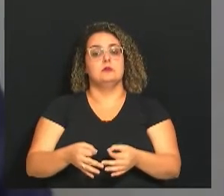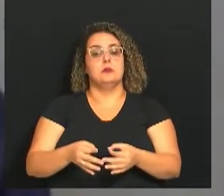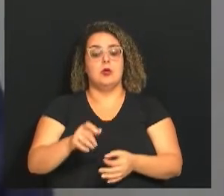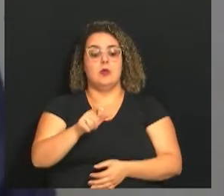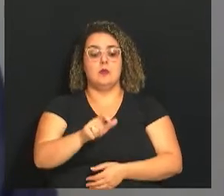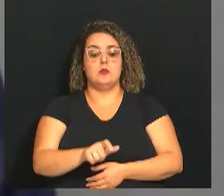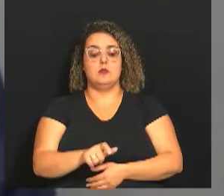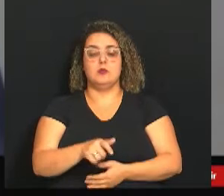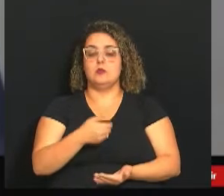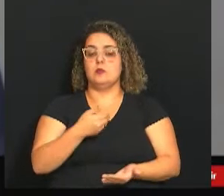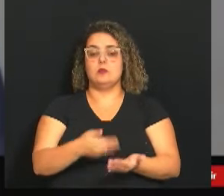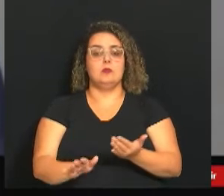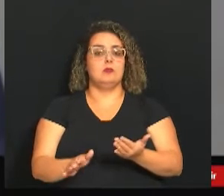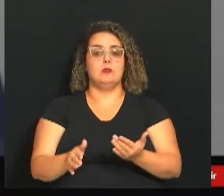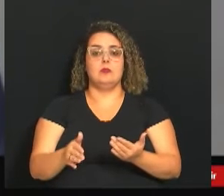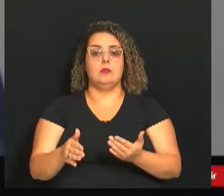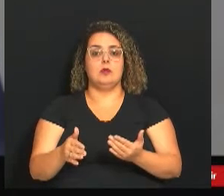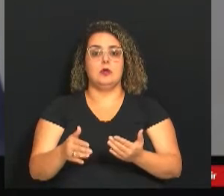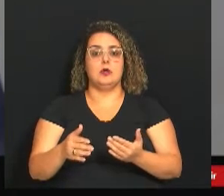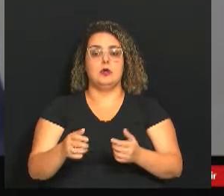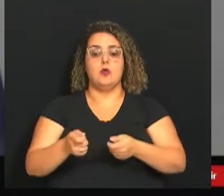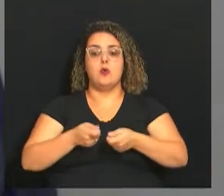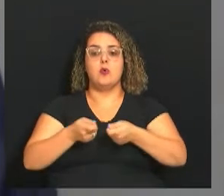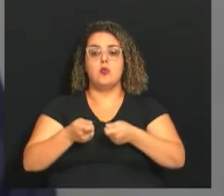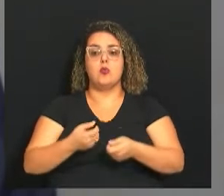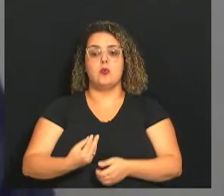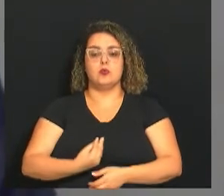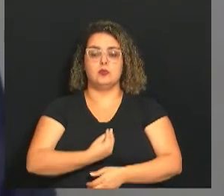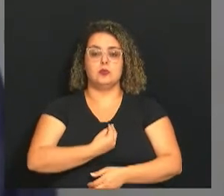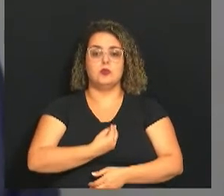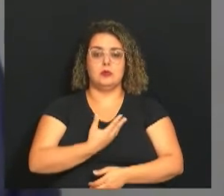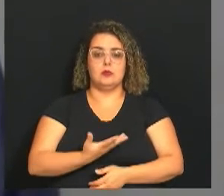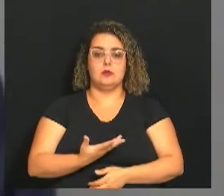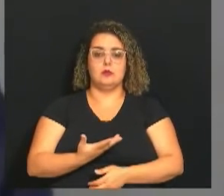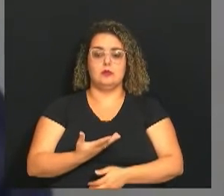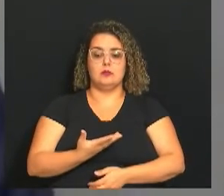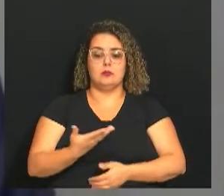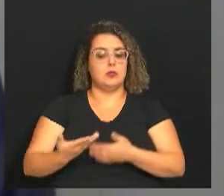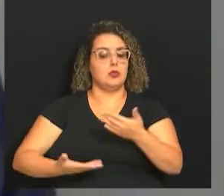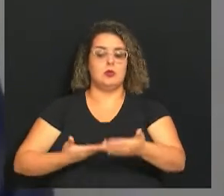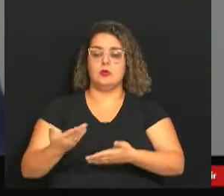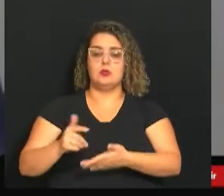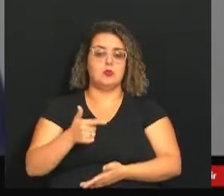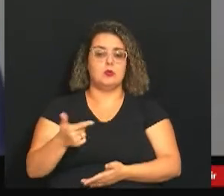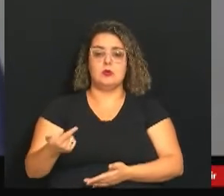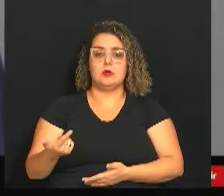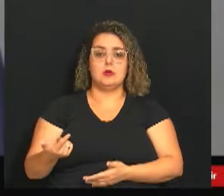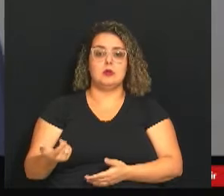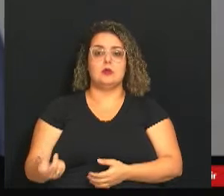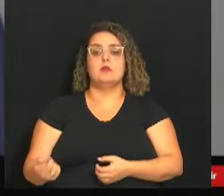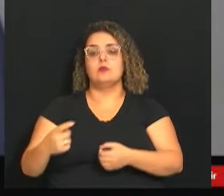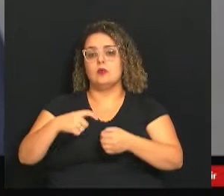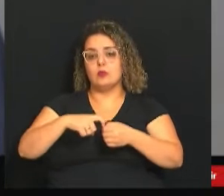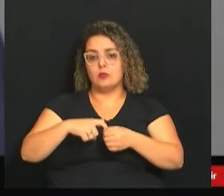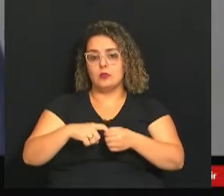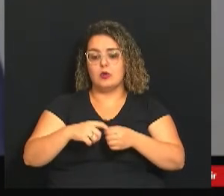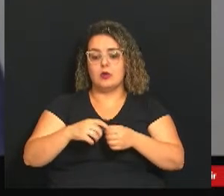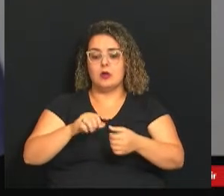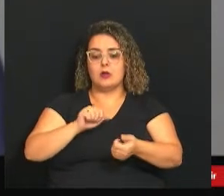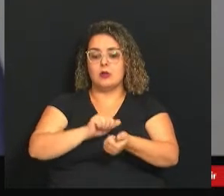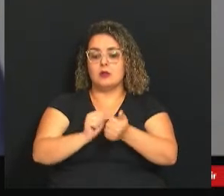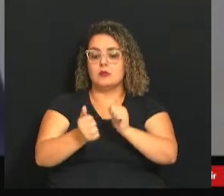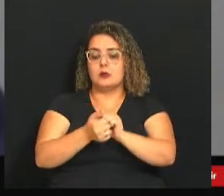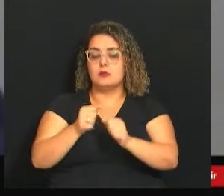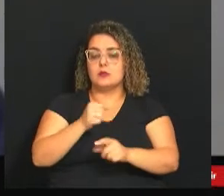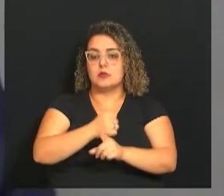vai perder completamente a possibilidade de ter um tratamento e de se reintegrar à sociedade de maneira correta. O entendimento